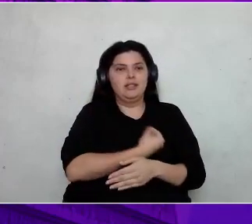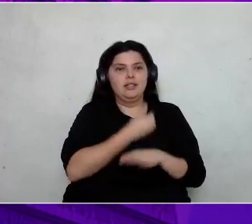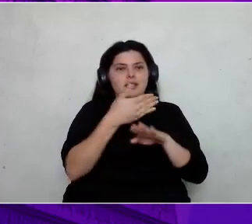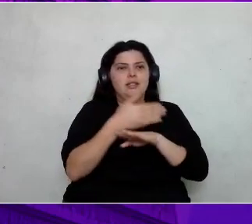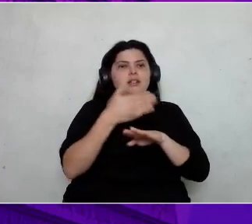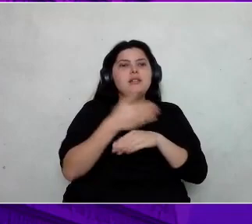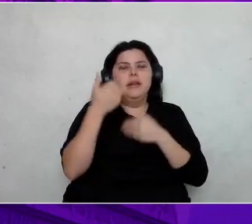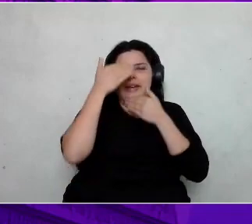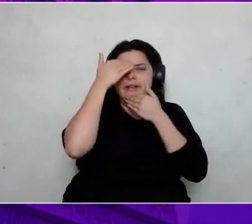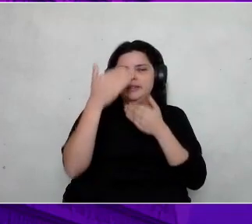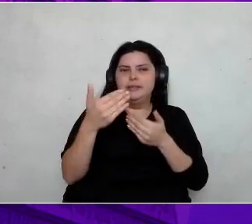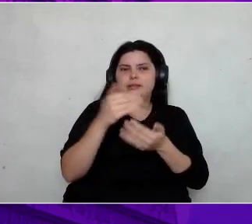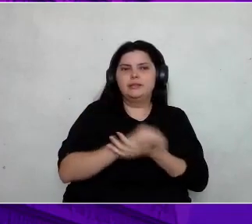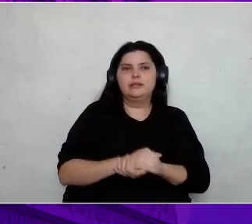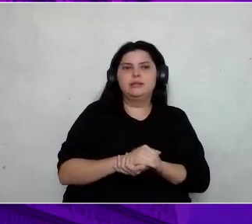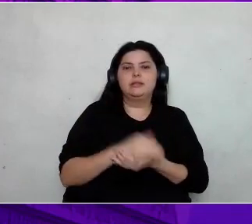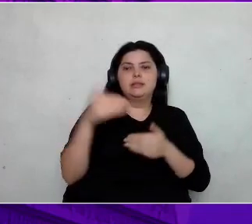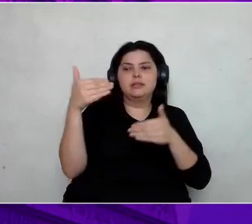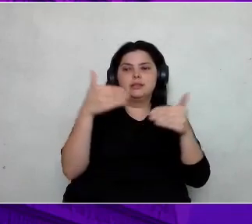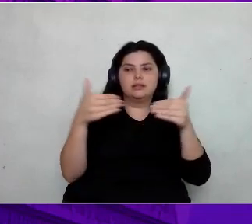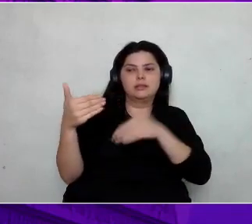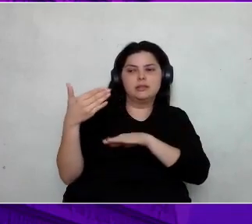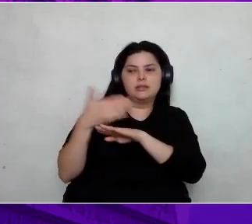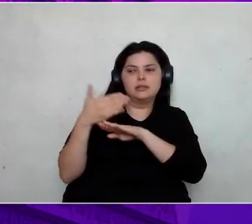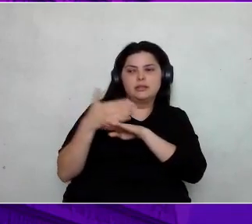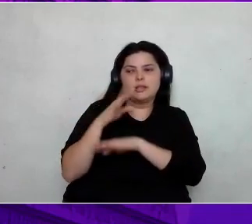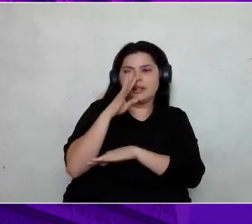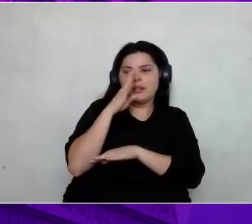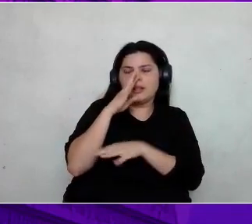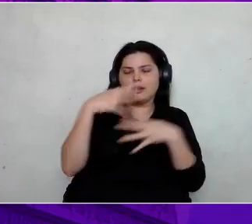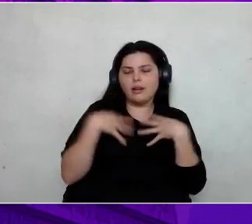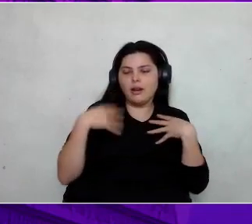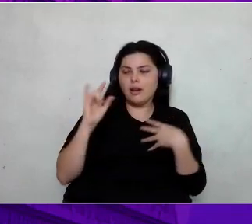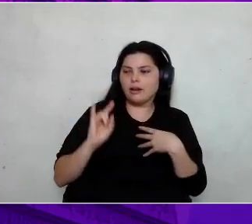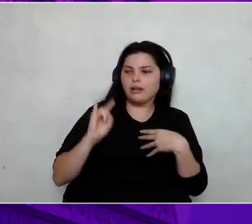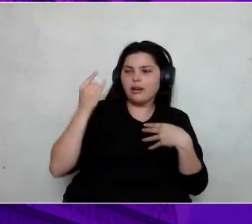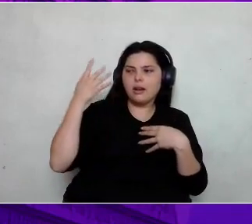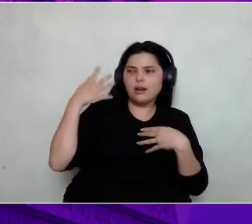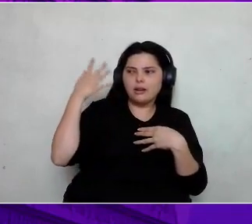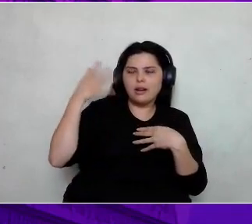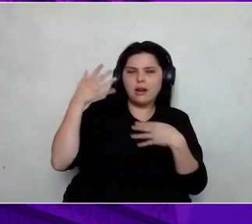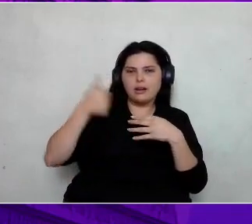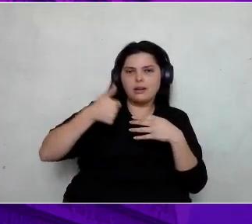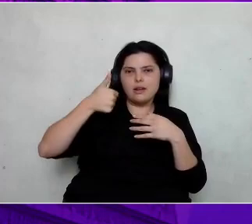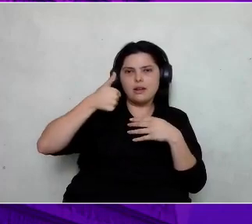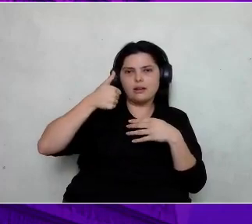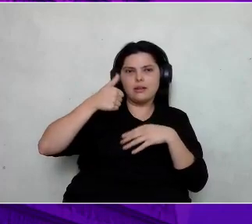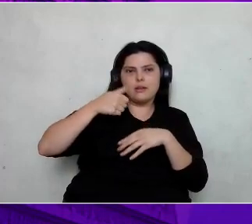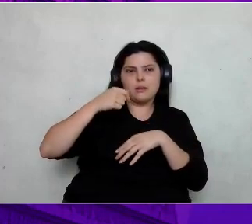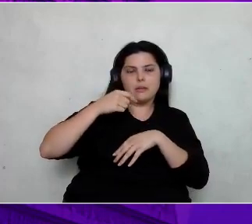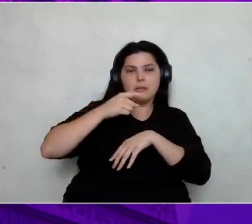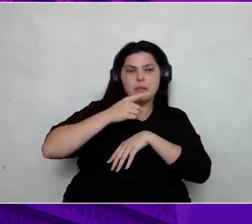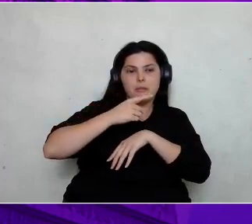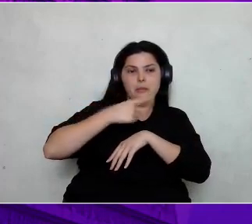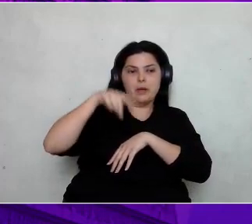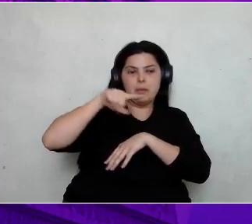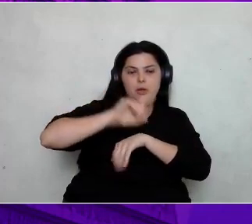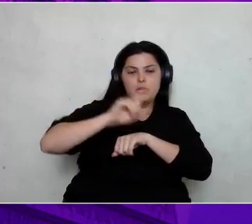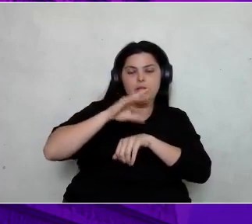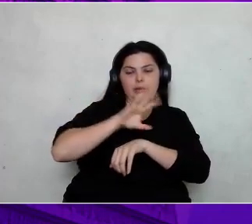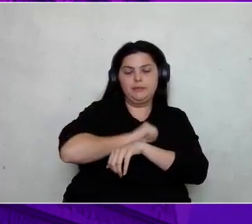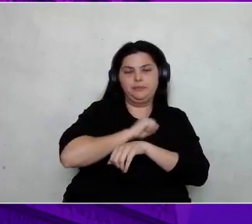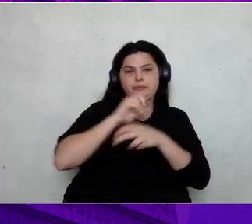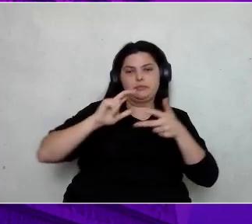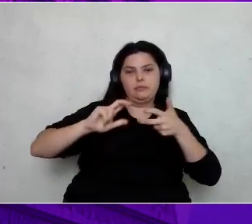por virem assistir. É uma honra ser a última palestra do primeiro dia. Eu adoro TDC, já